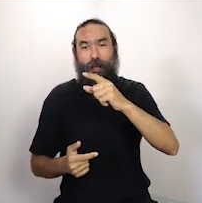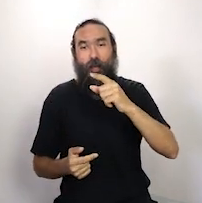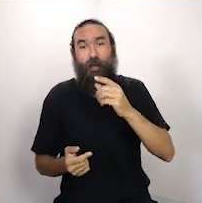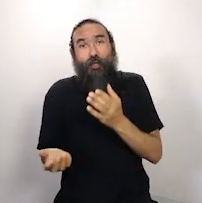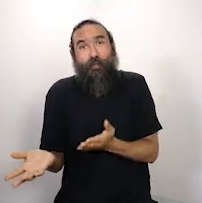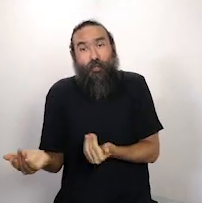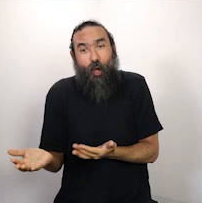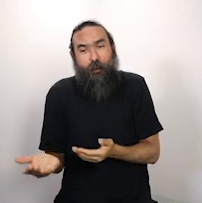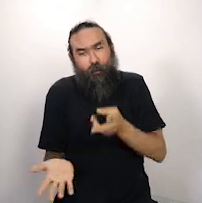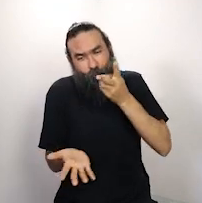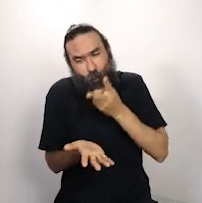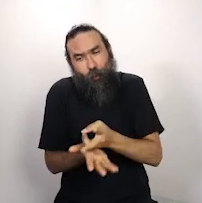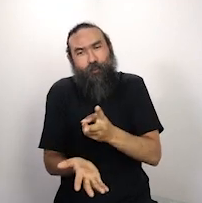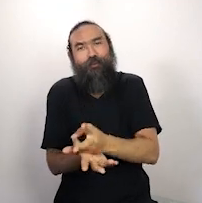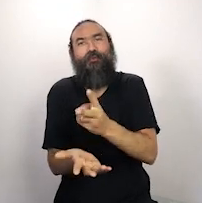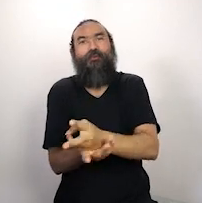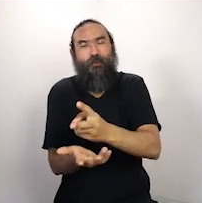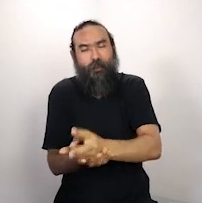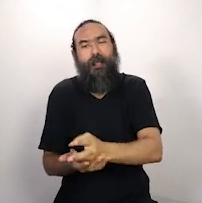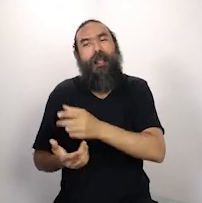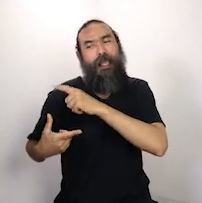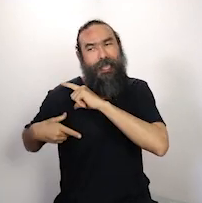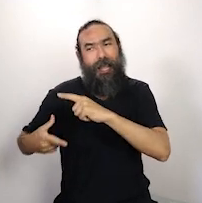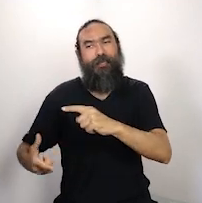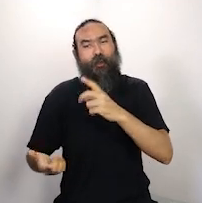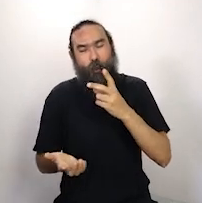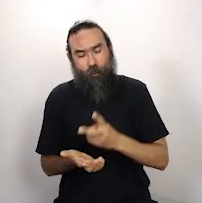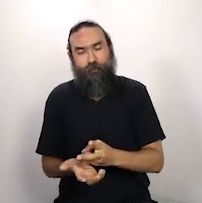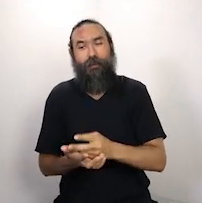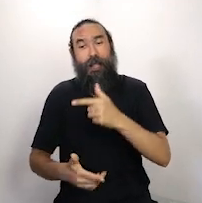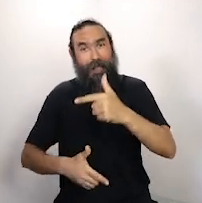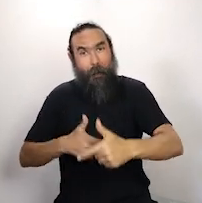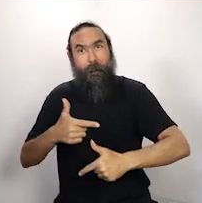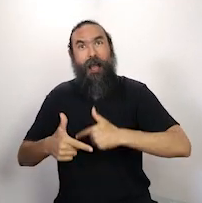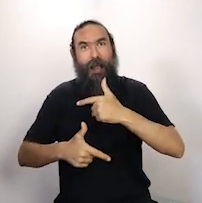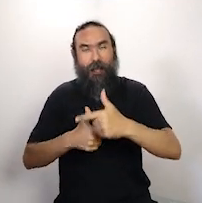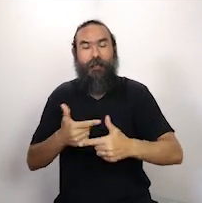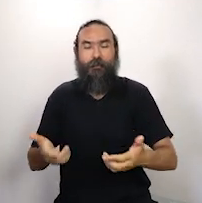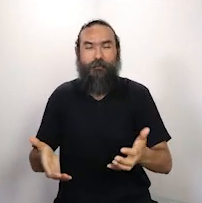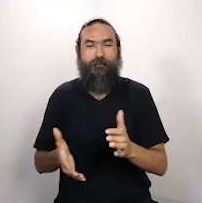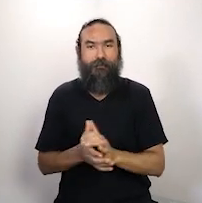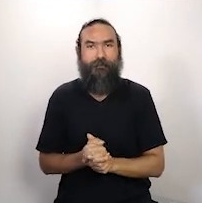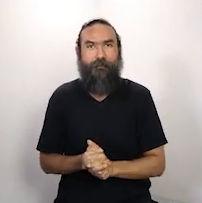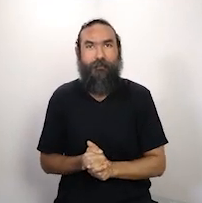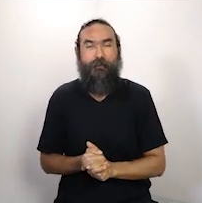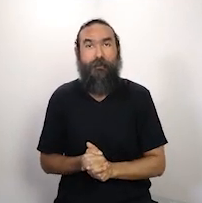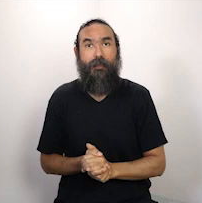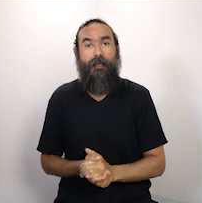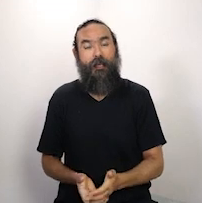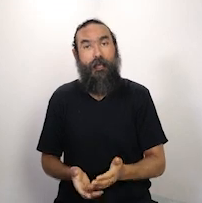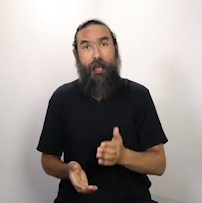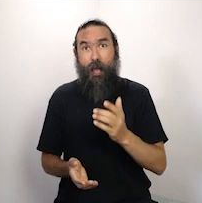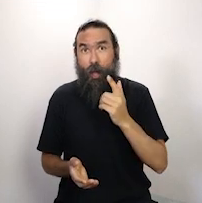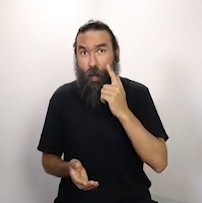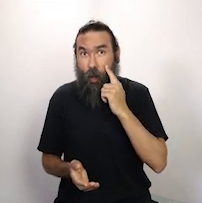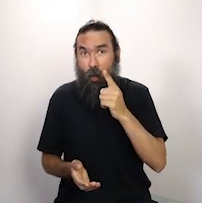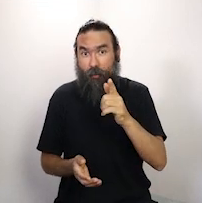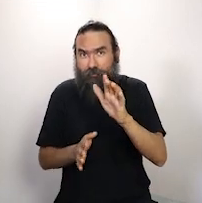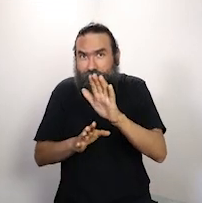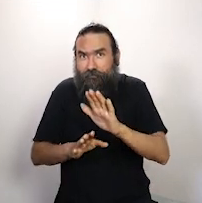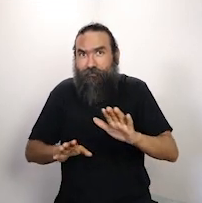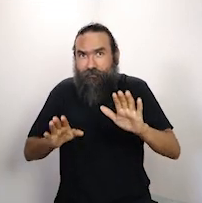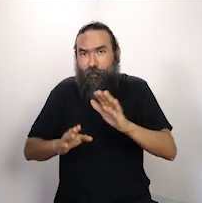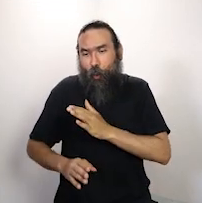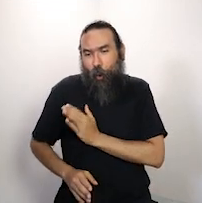jovens consigam aprender as tradições e continuar trabalhando. É isso aí, que possa dar sequência nos trabalhos, né, Narelli? Isso mesmo. Bom, segura o coração